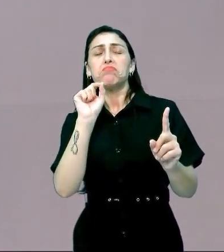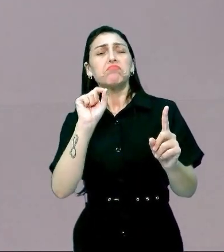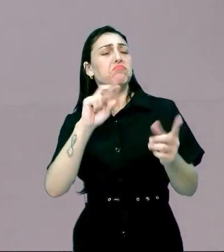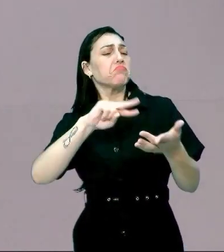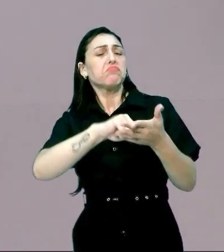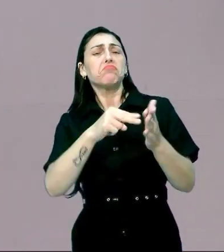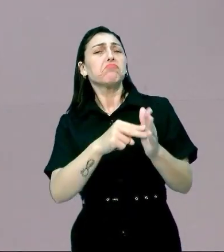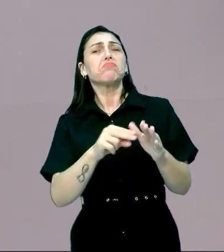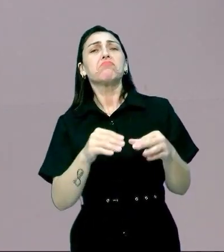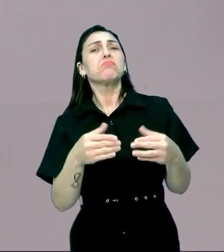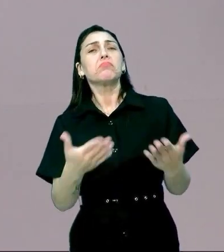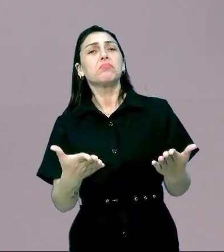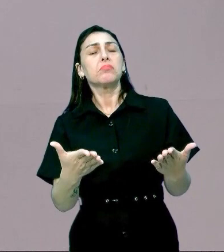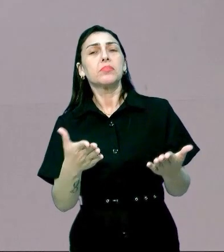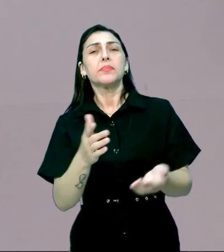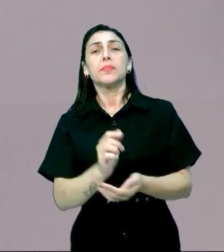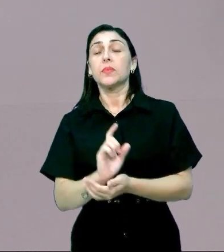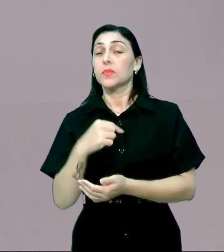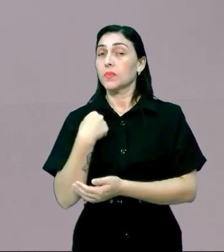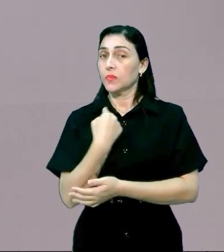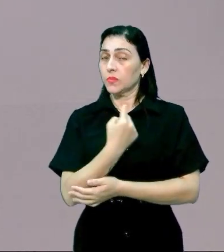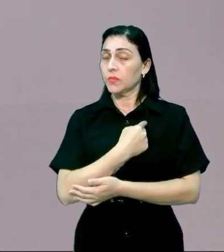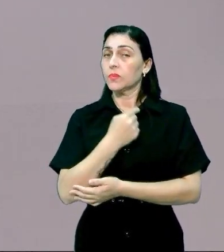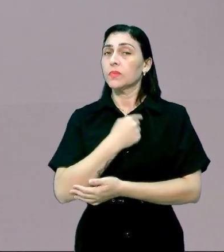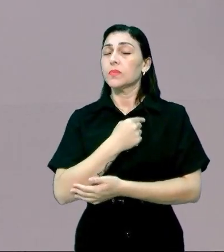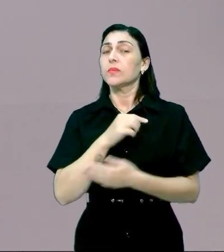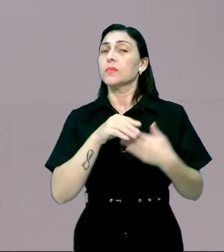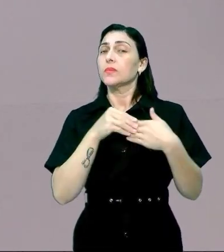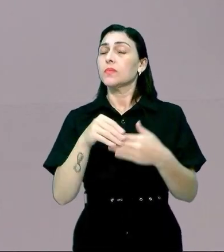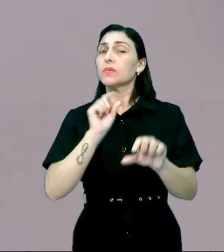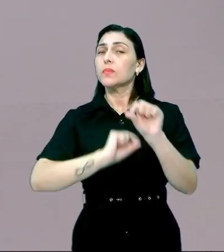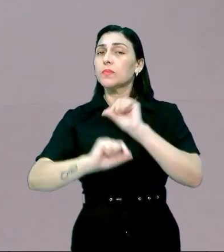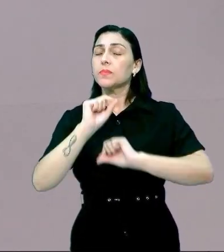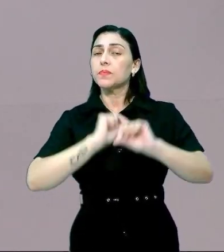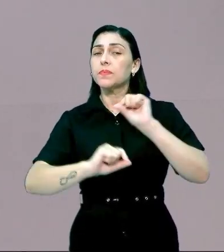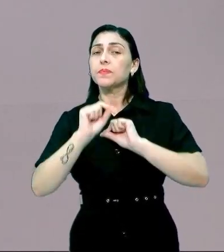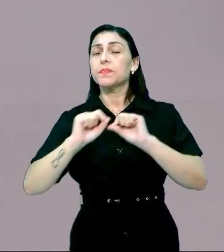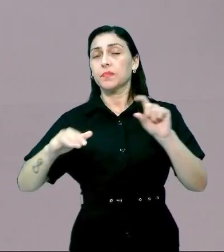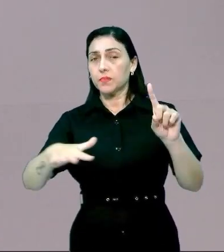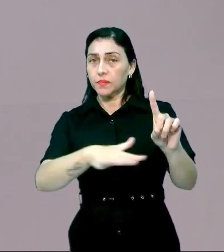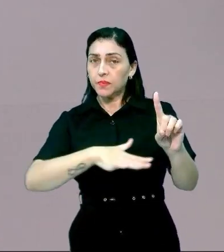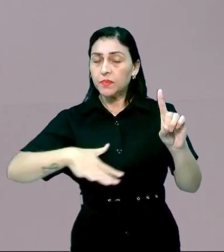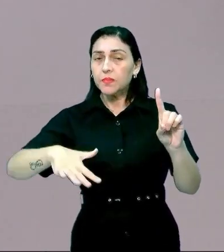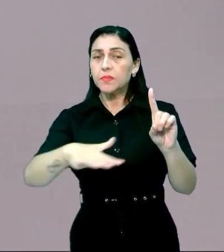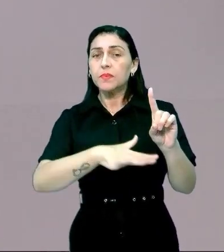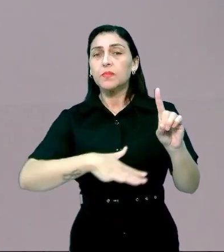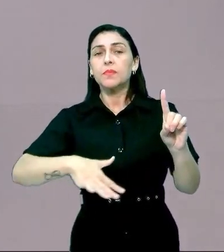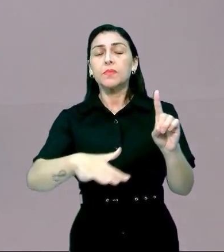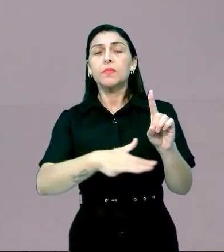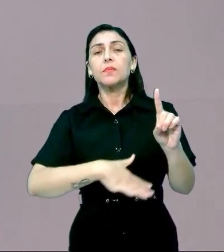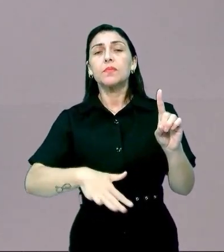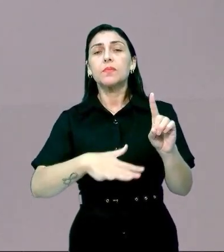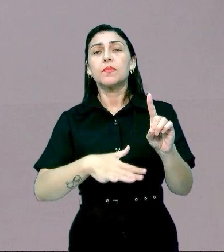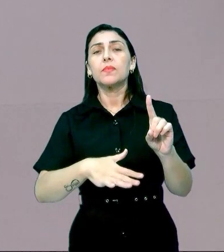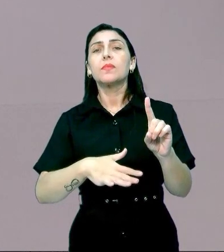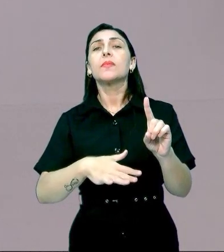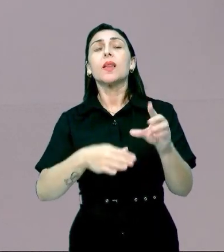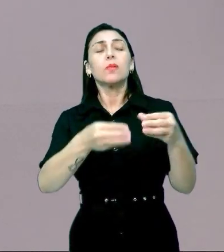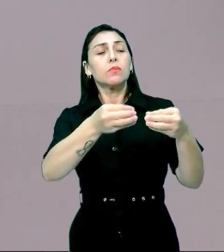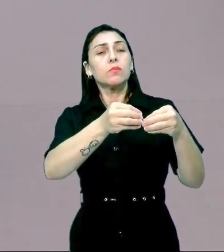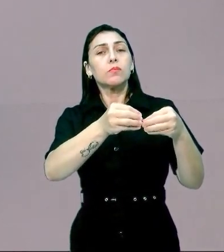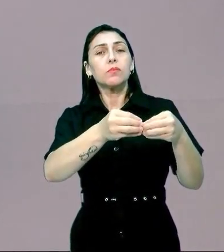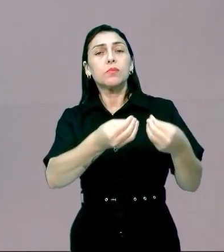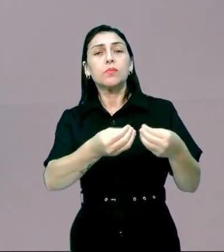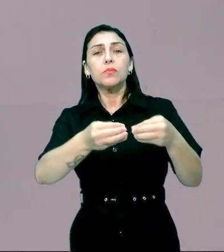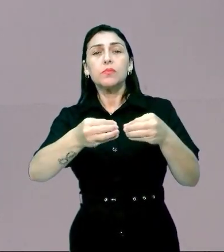da estratificação social, nós estamos levando em consideração que a sociedade ela é